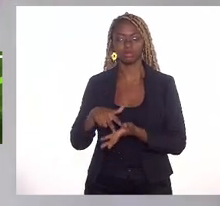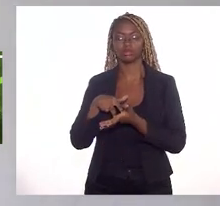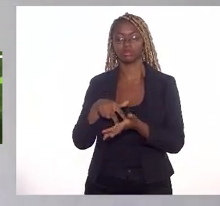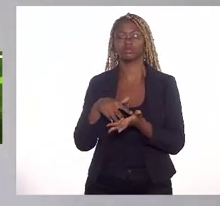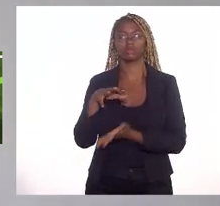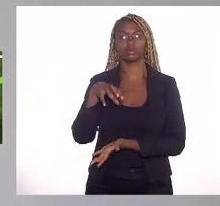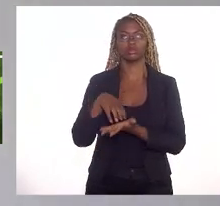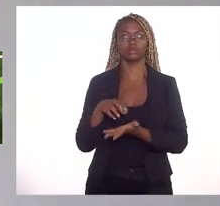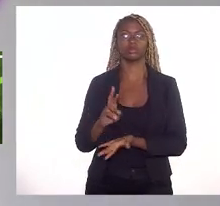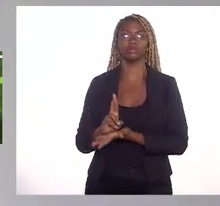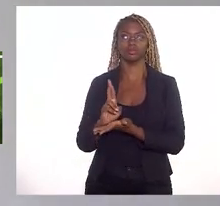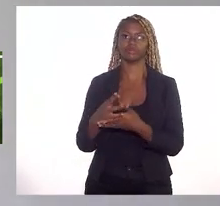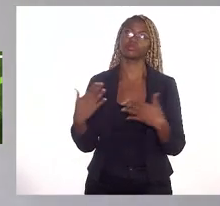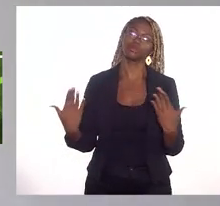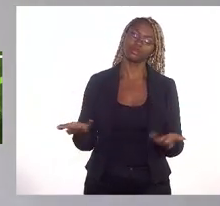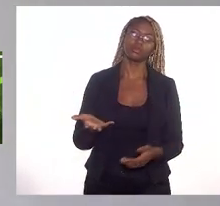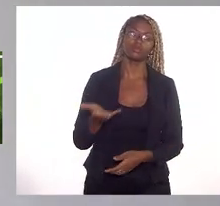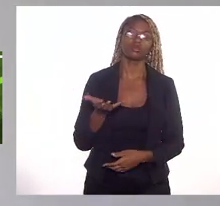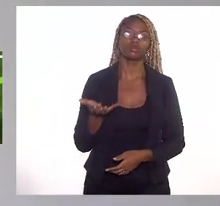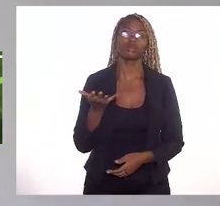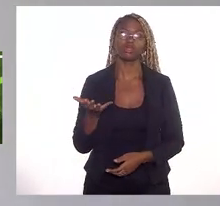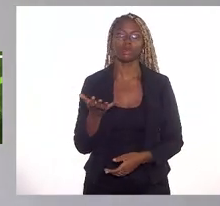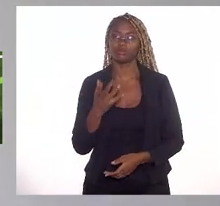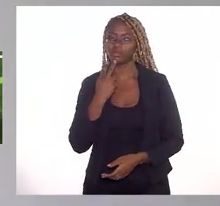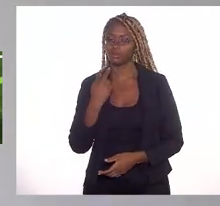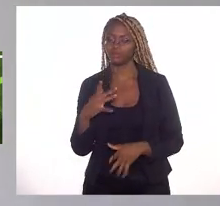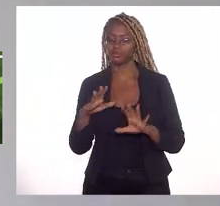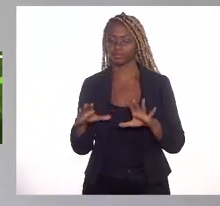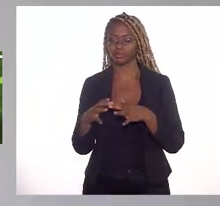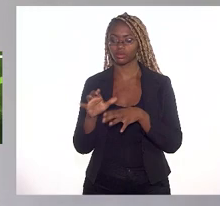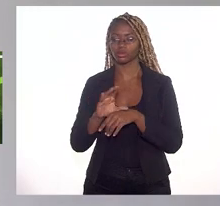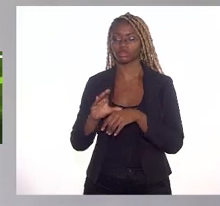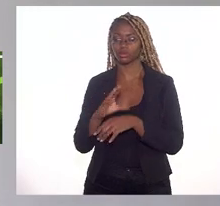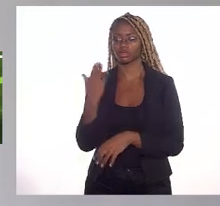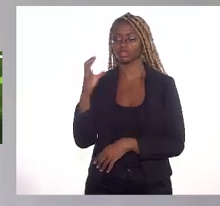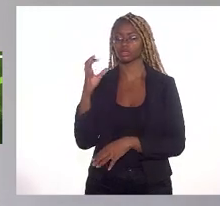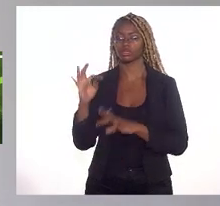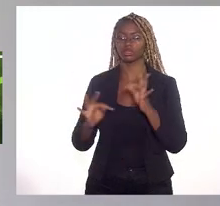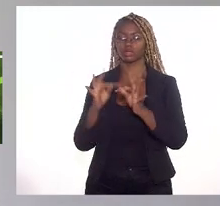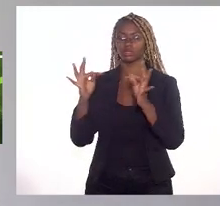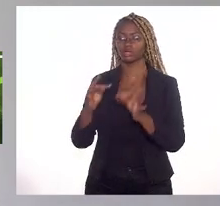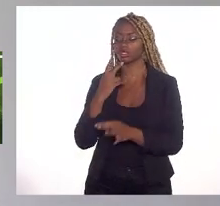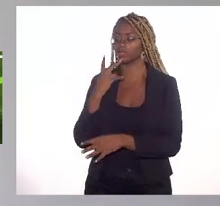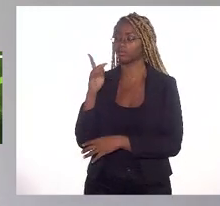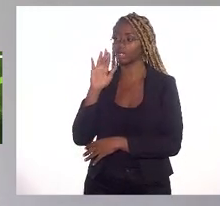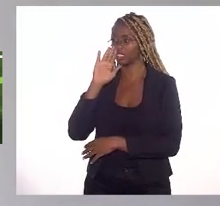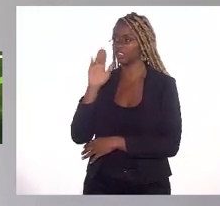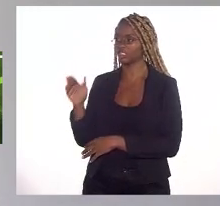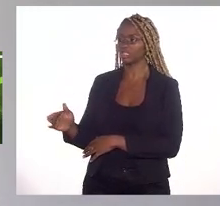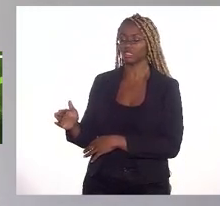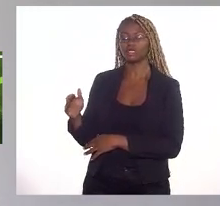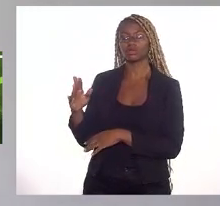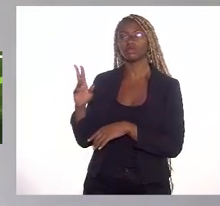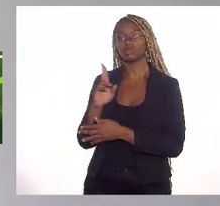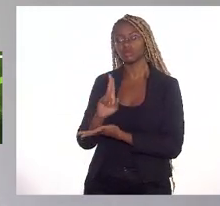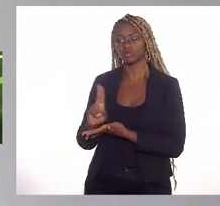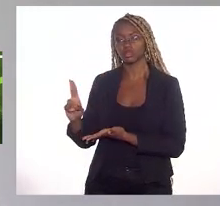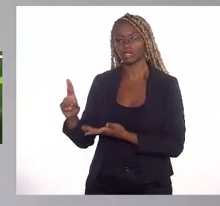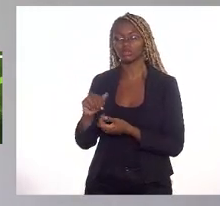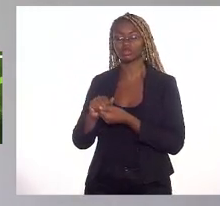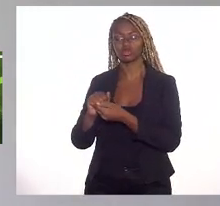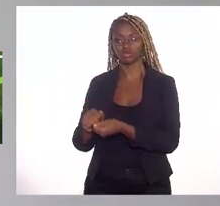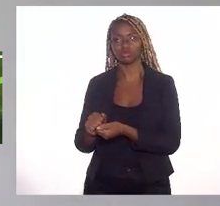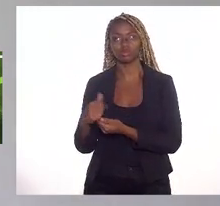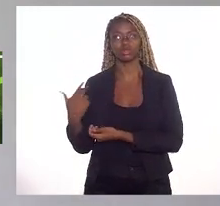de referência. Então, também queria colocar a nossa Comissão de Ciência e Tecnologia, que lida diretamente com as universidades, à disposição ao lado da Comissão de Saúde,